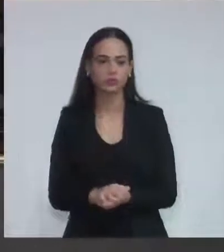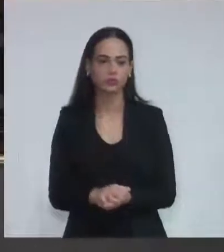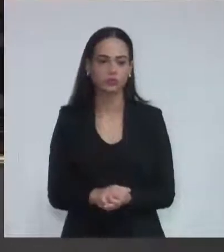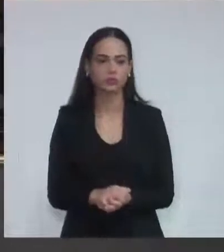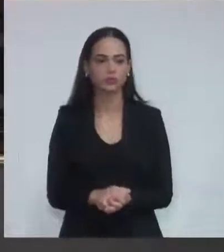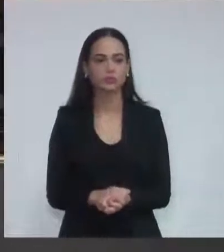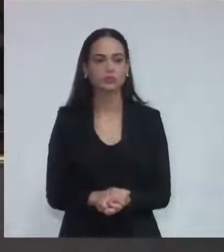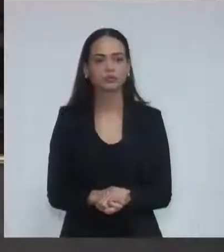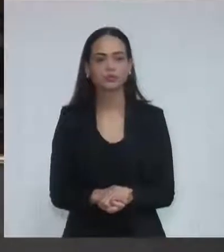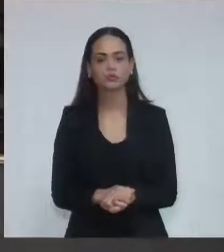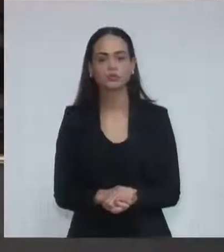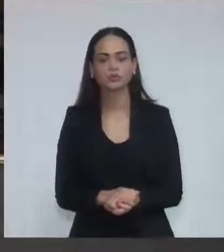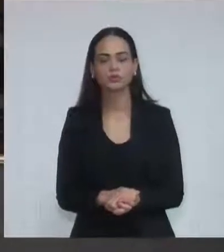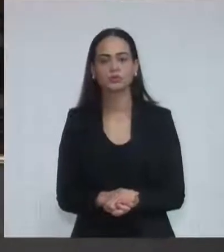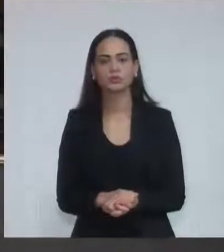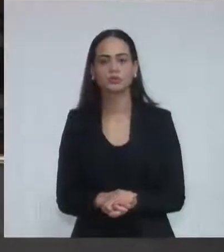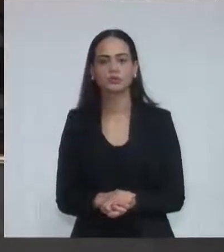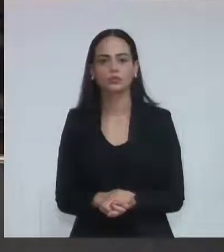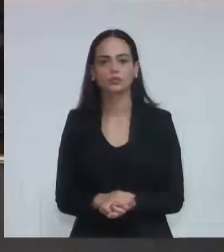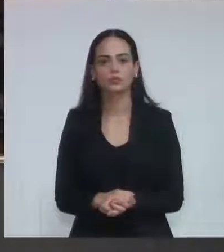Inteiro?